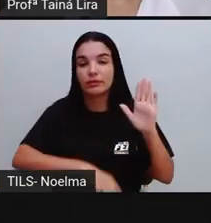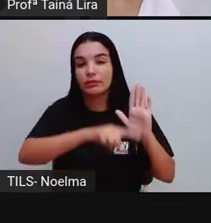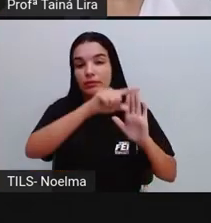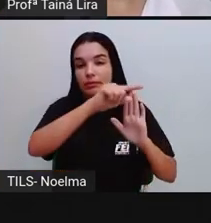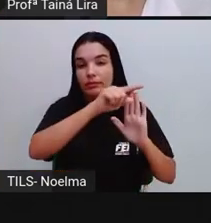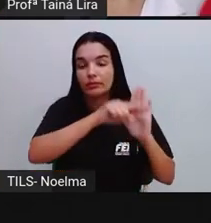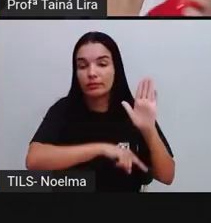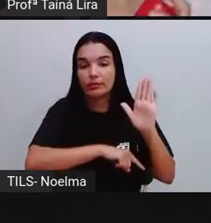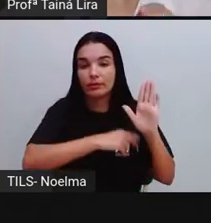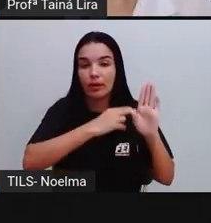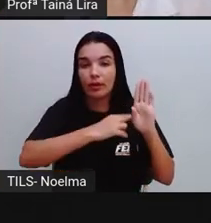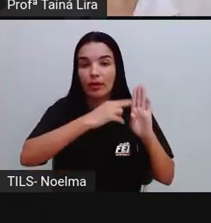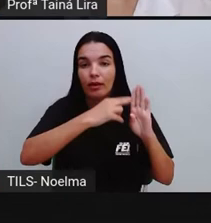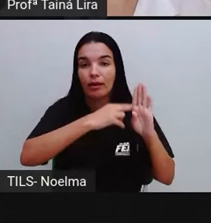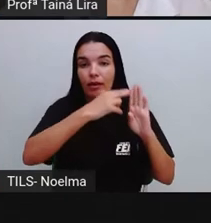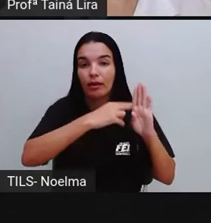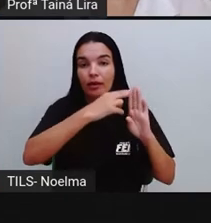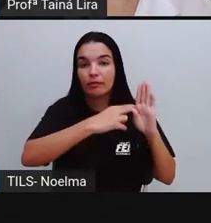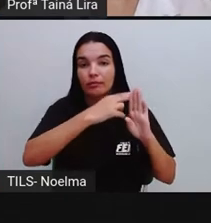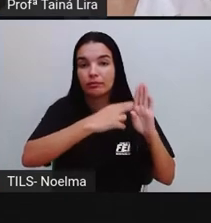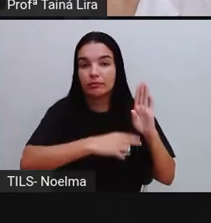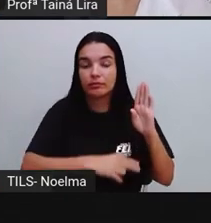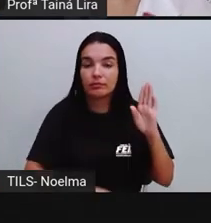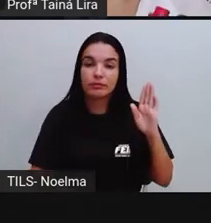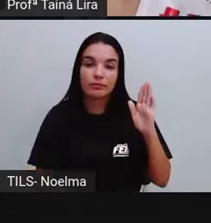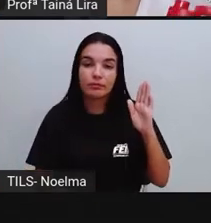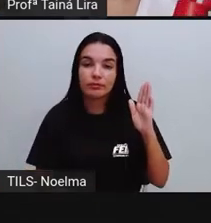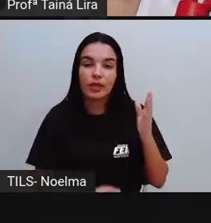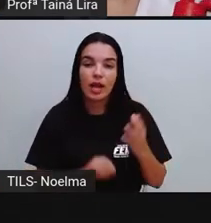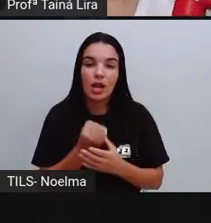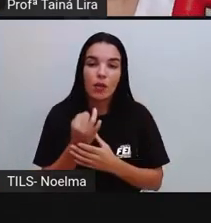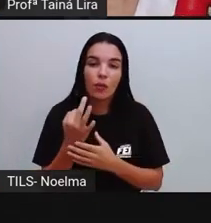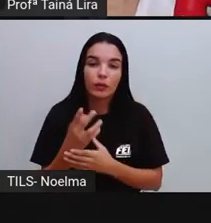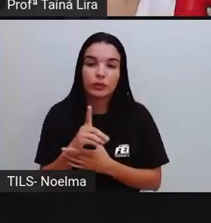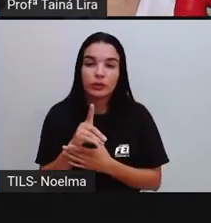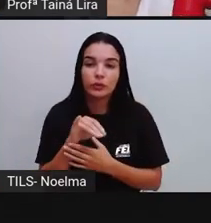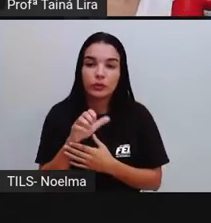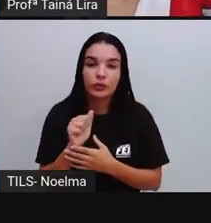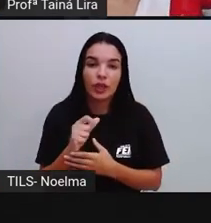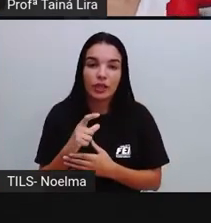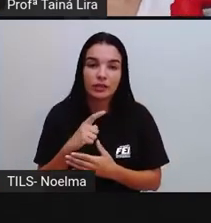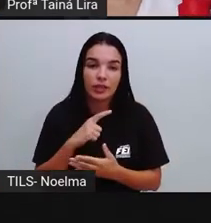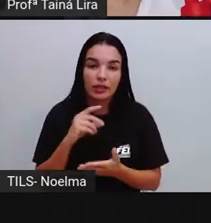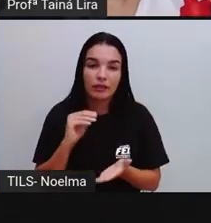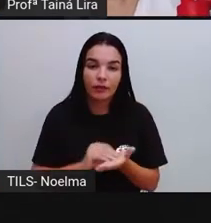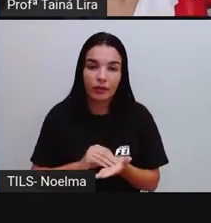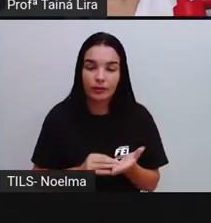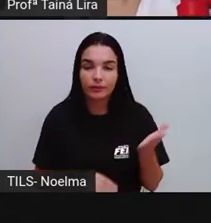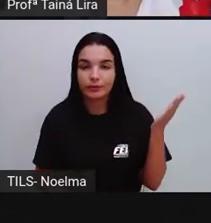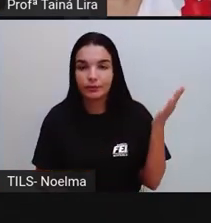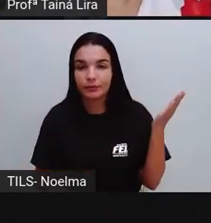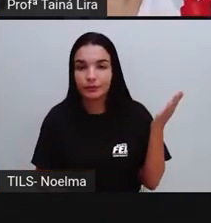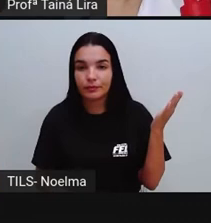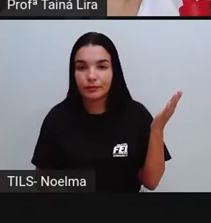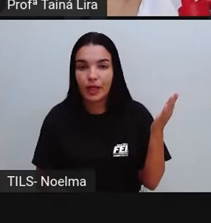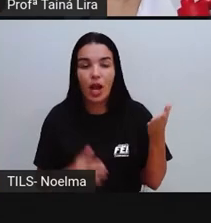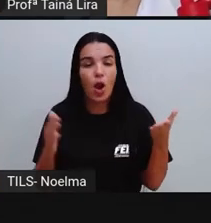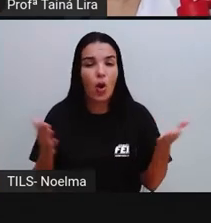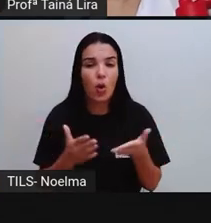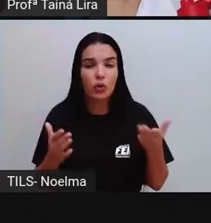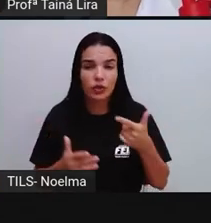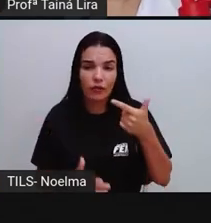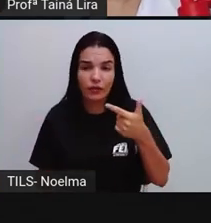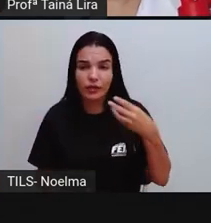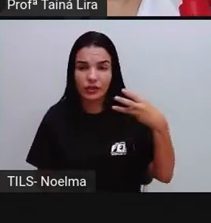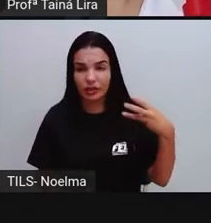de dezembro, onde a gente vai contar aqui, certo? Quantos dias faltam, tá? Então, se hoje, segundo